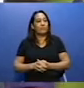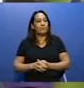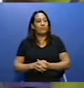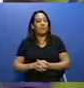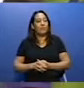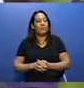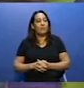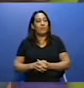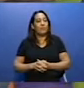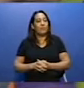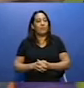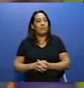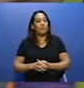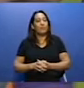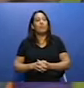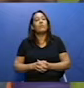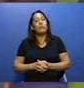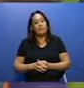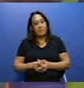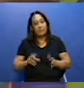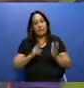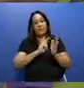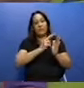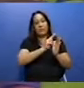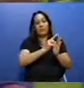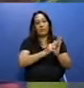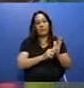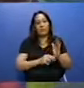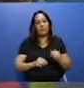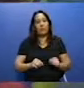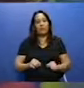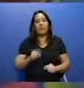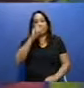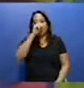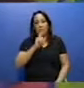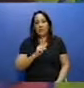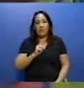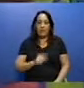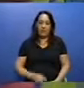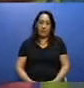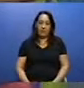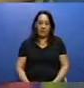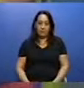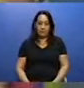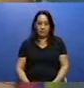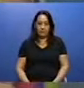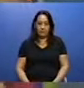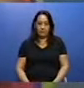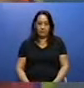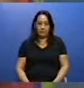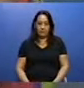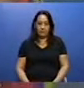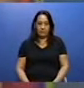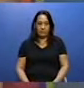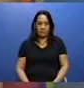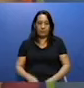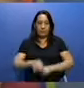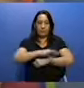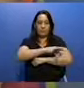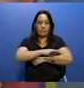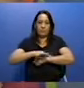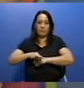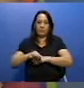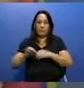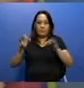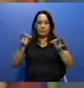ver se é amarela mesma. Figura amarela. Aí você vem aqui. Tá vendo, ó?